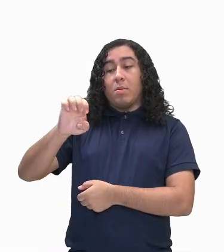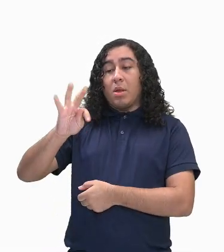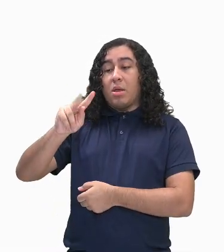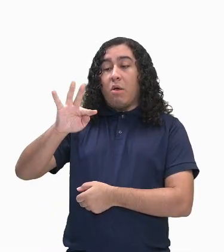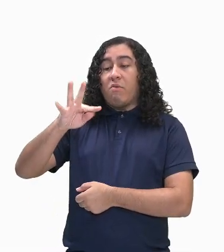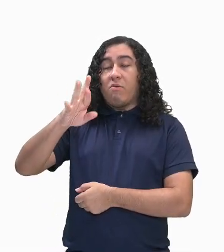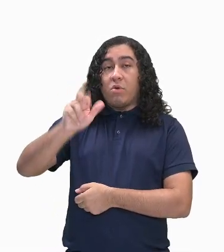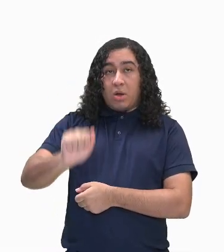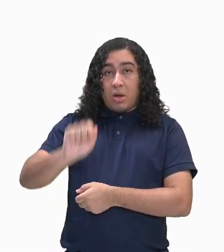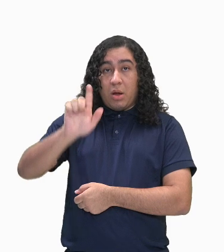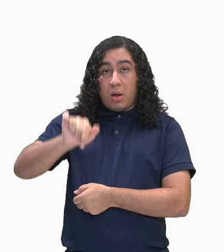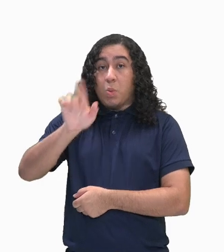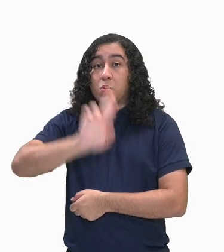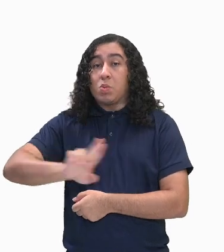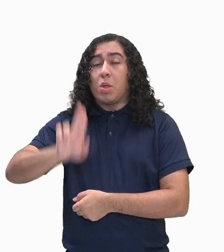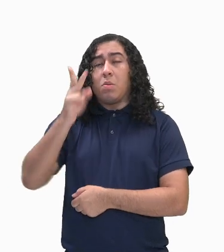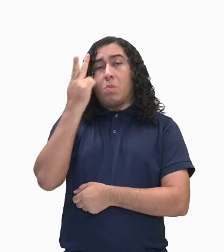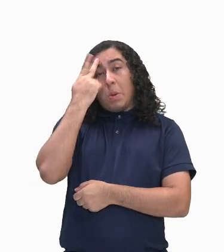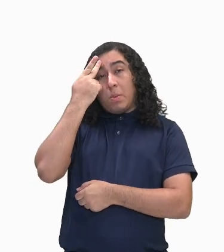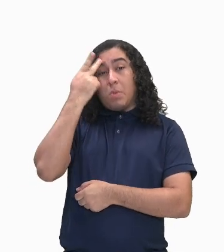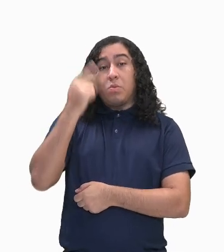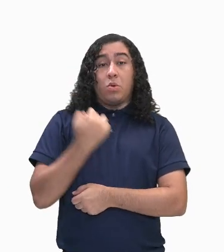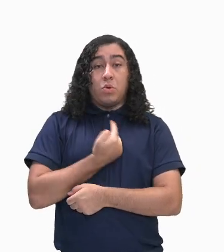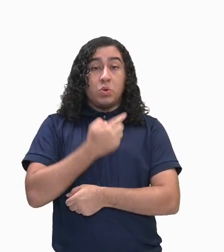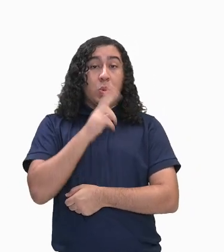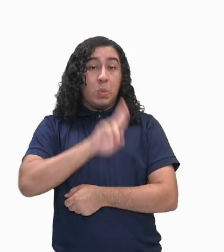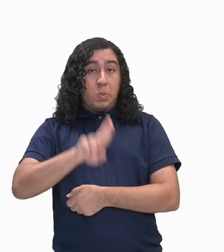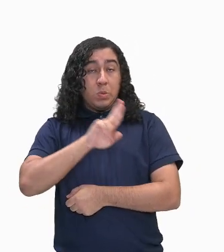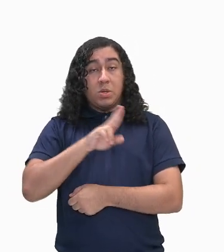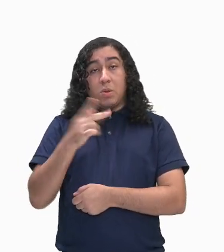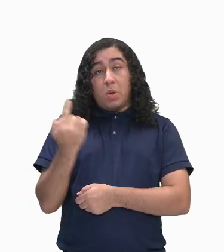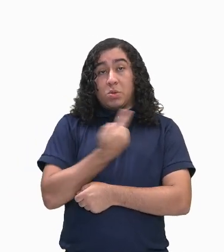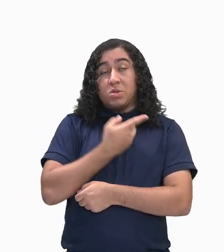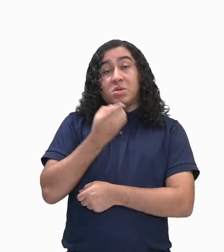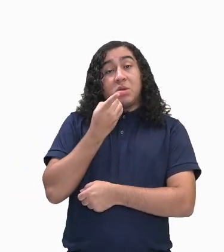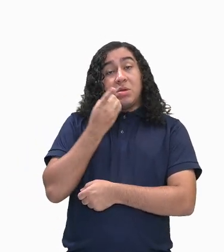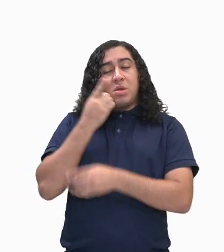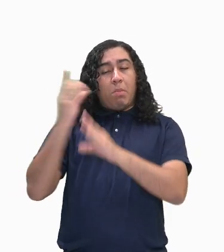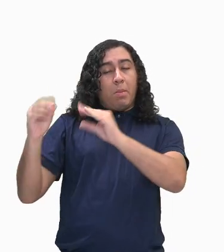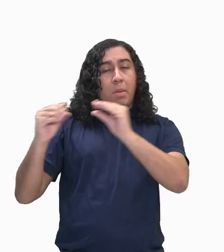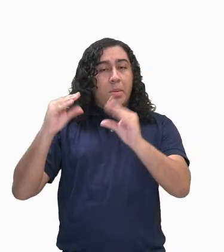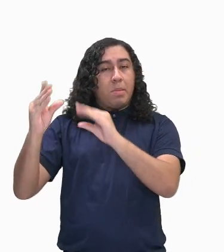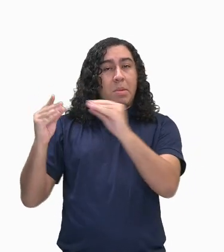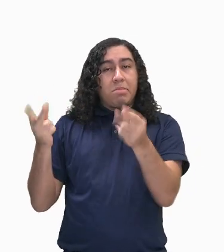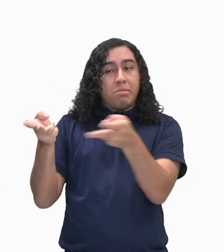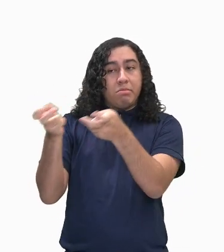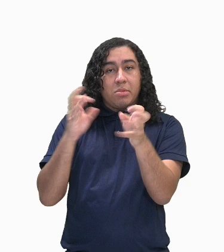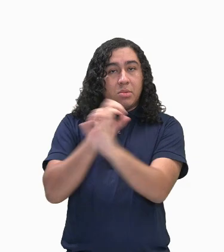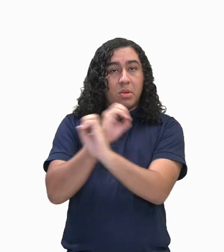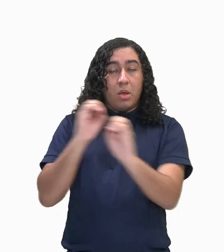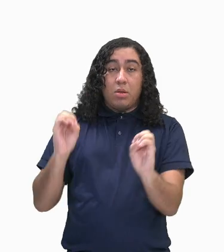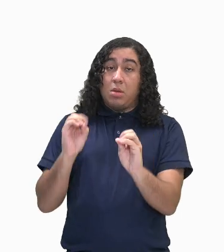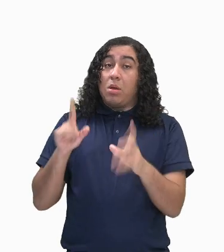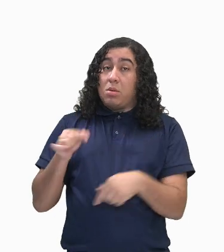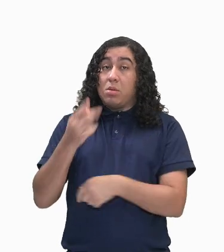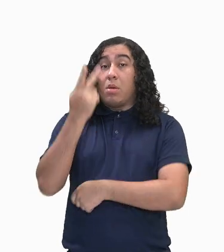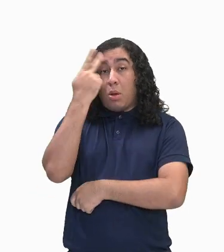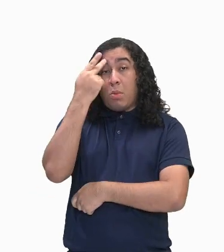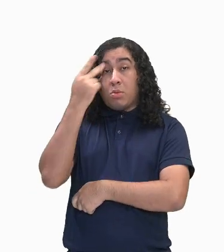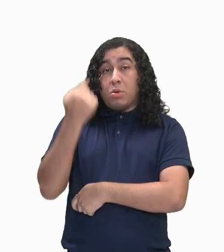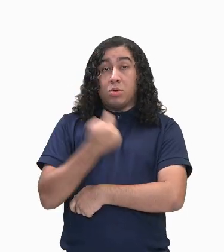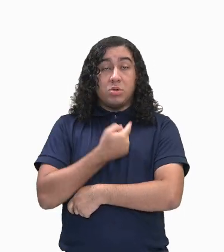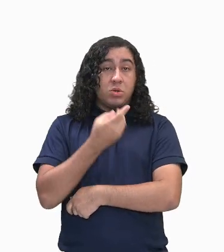comumente usada que muitas vezes a usamos nas conversas cotidianas e nem percebemos. Faz parte do nosso